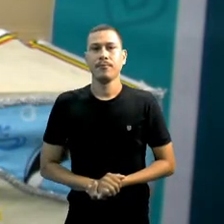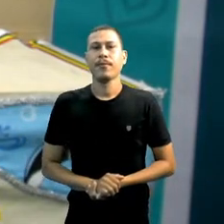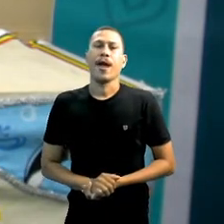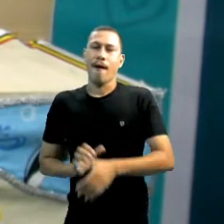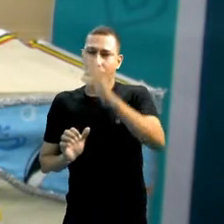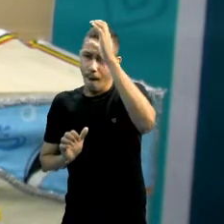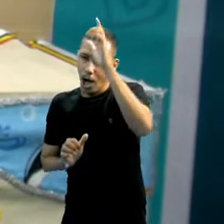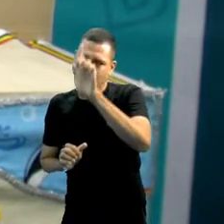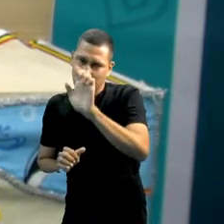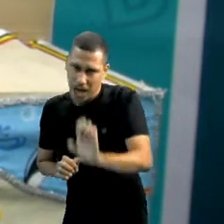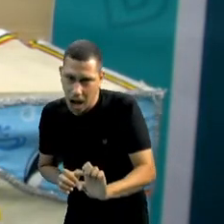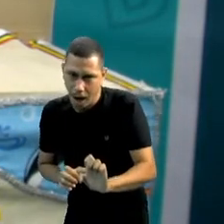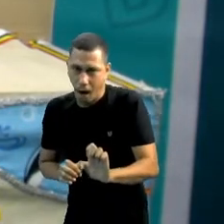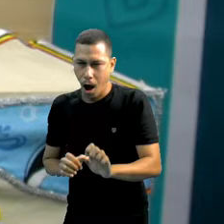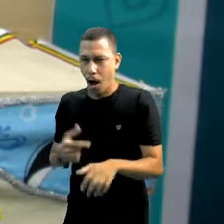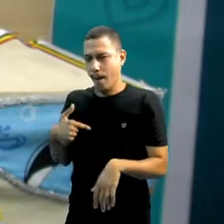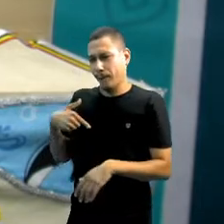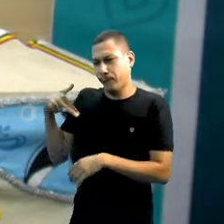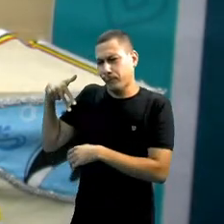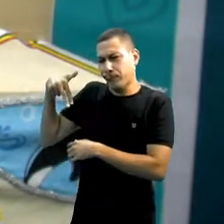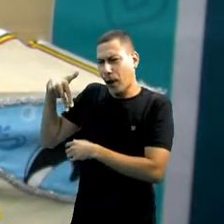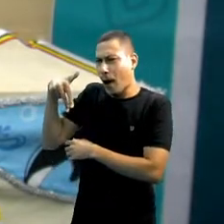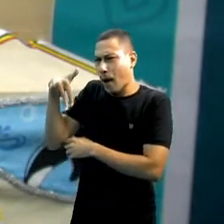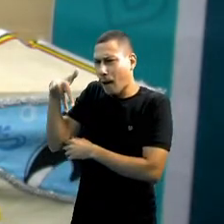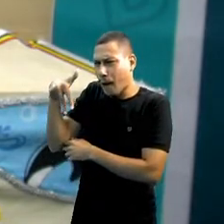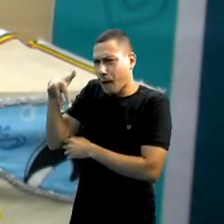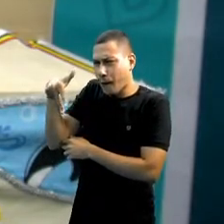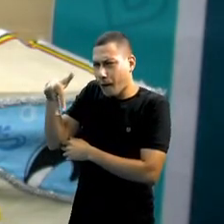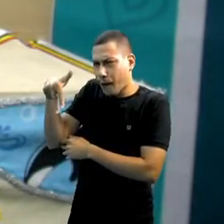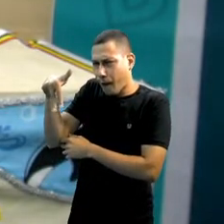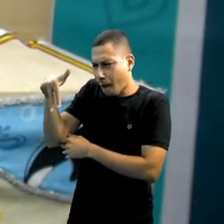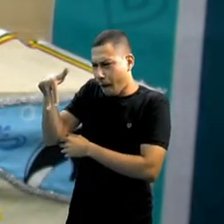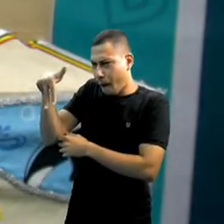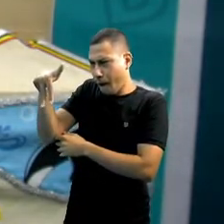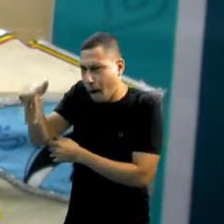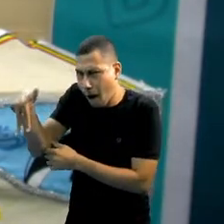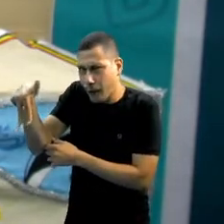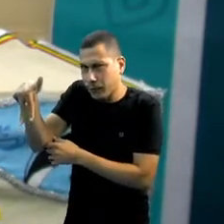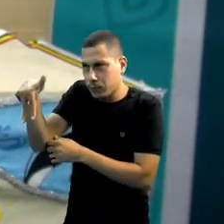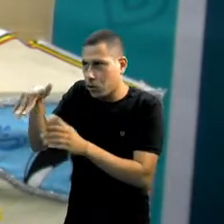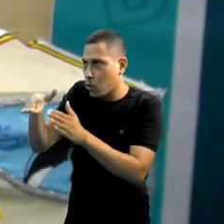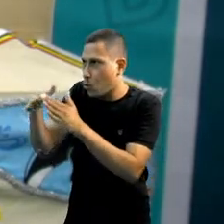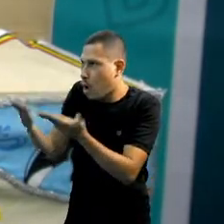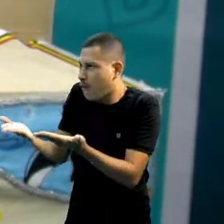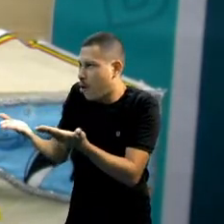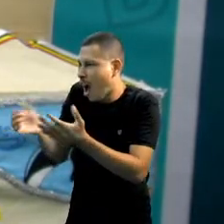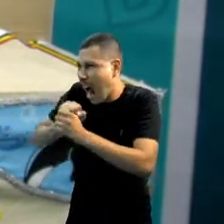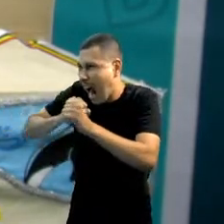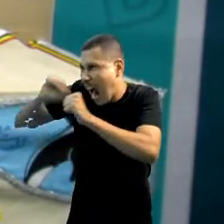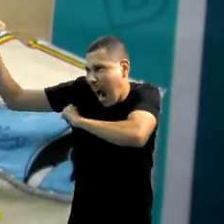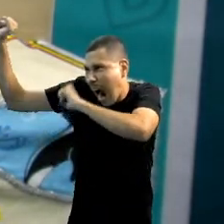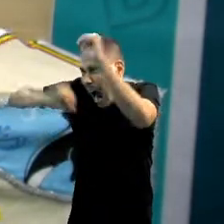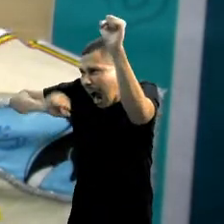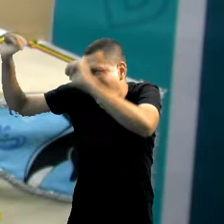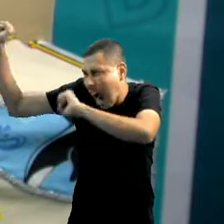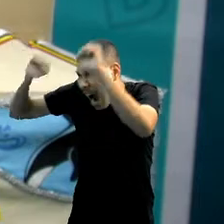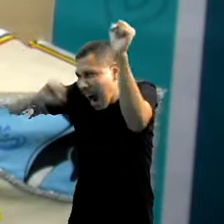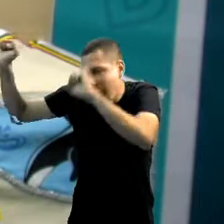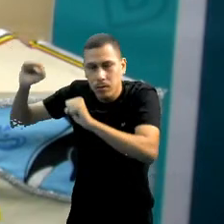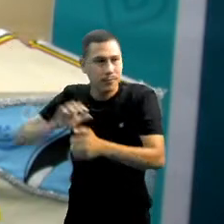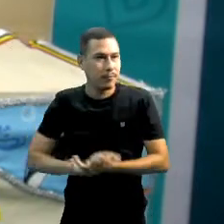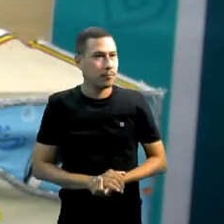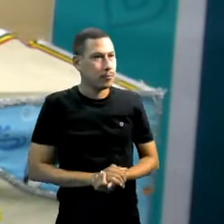G saiu caminhando, todos os livros fizeram um alvoroço. E aí?